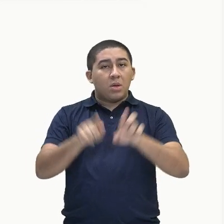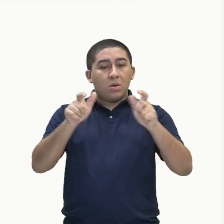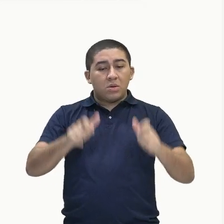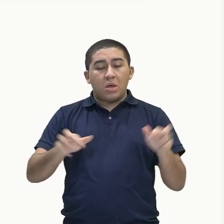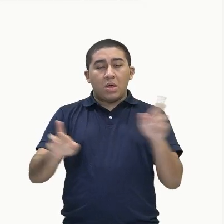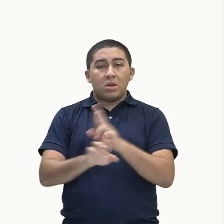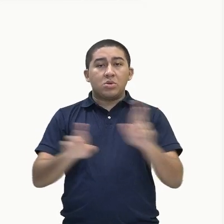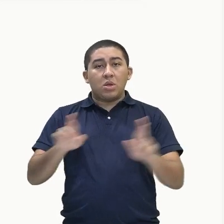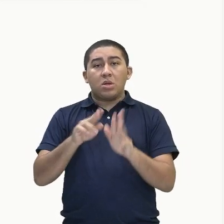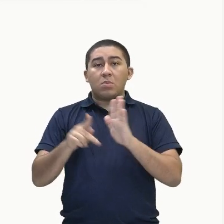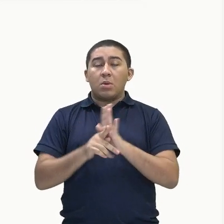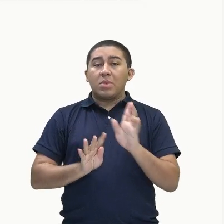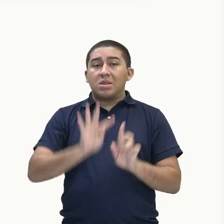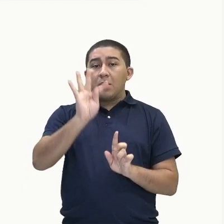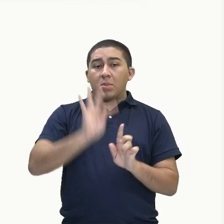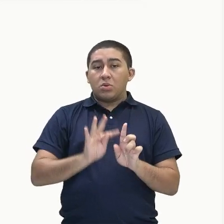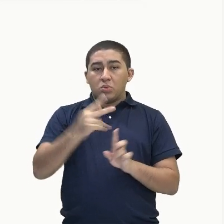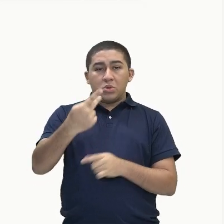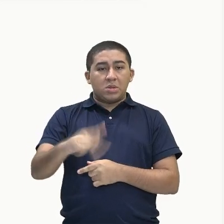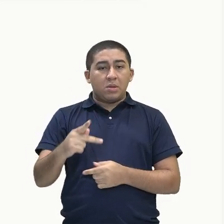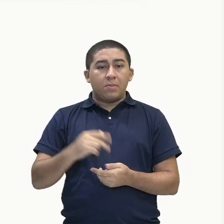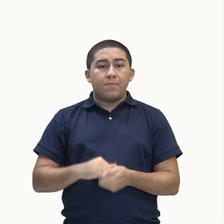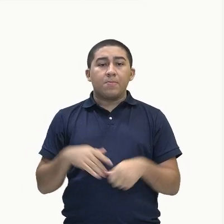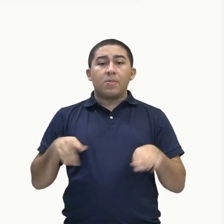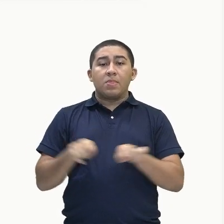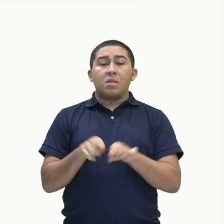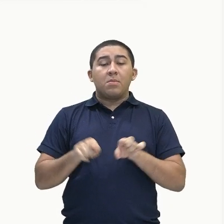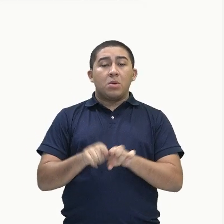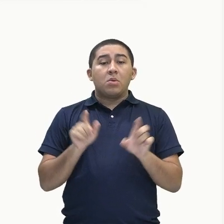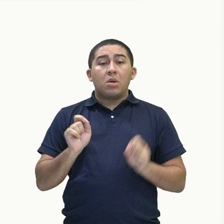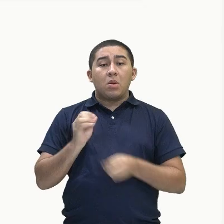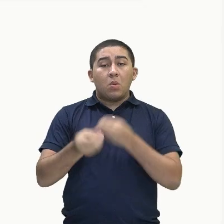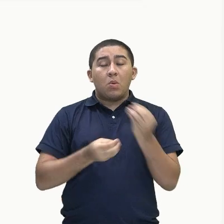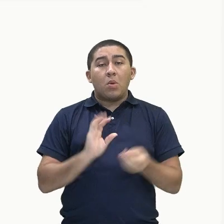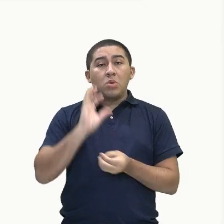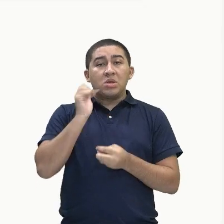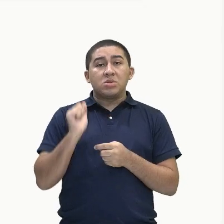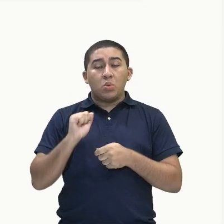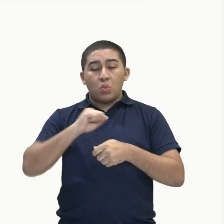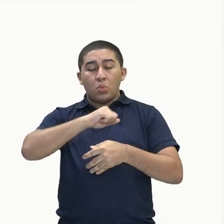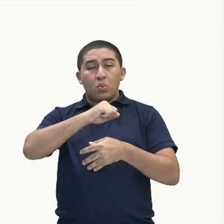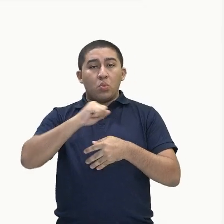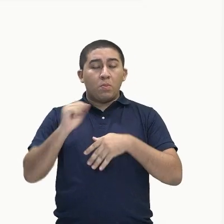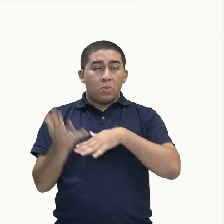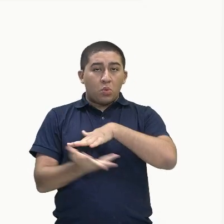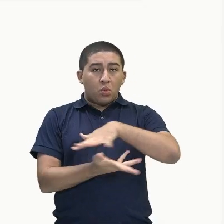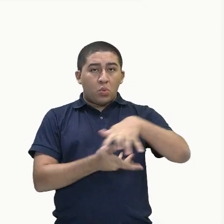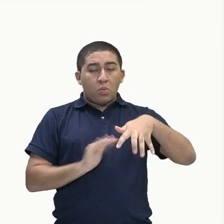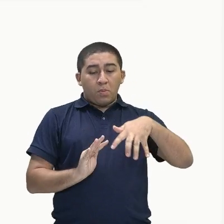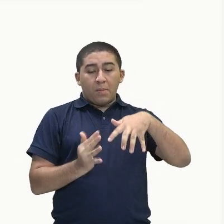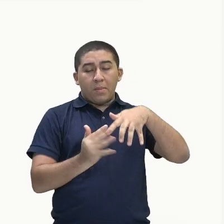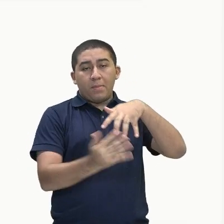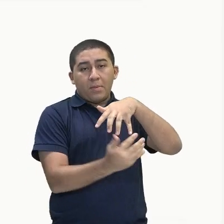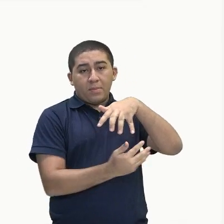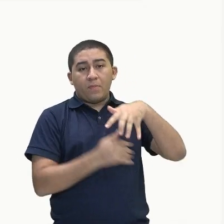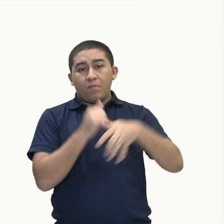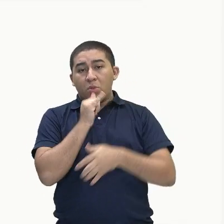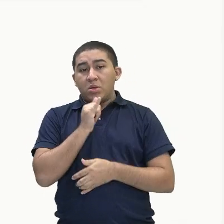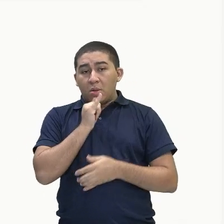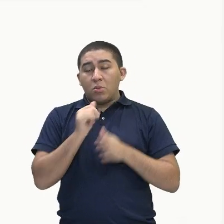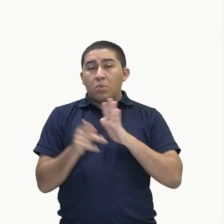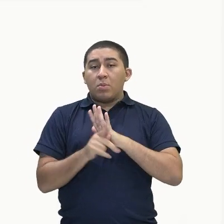relacionada à temperatura da água e pela forma dos litorais dos continentes. Um exemplo desse tipo